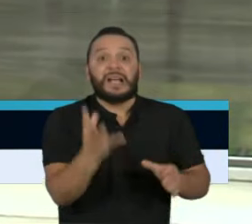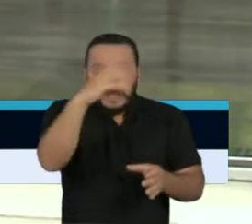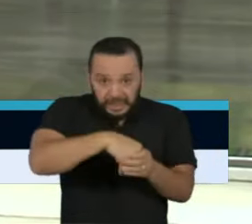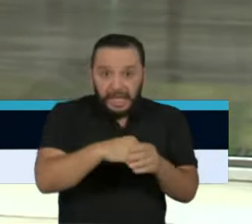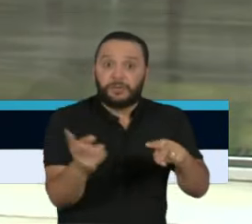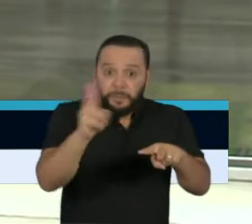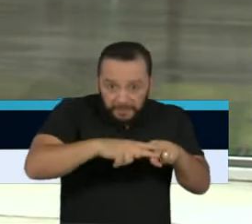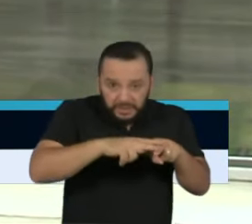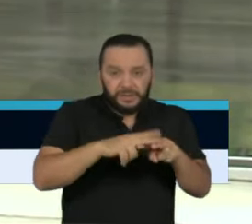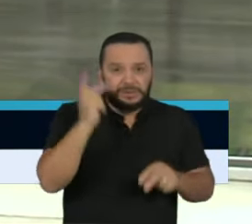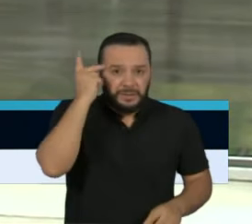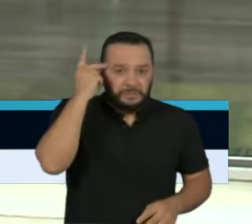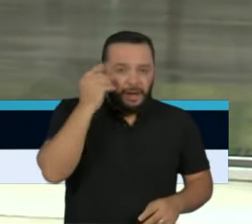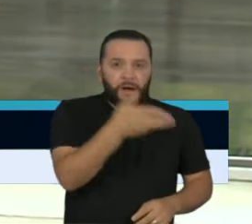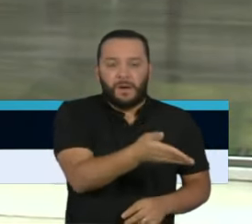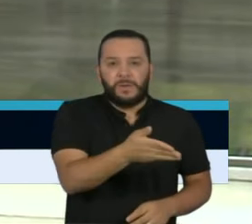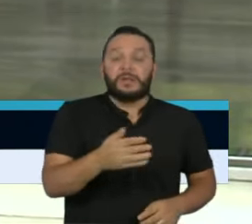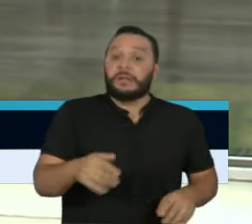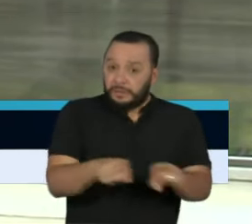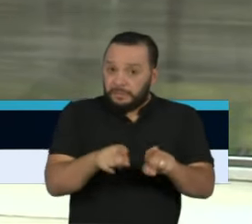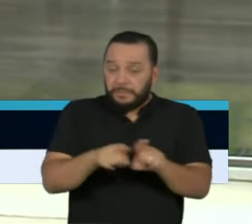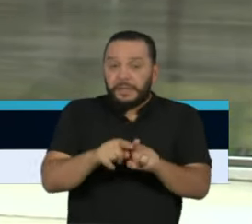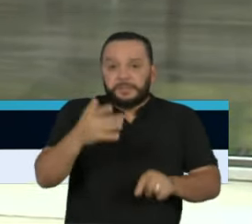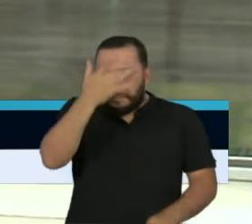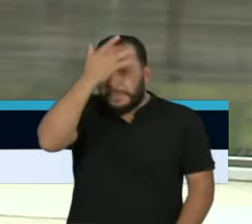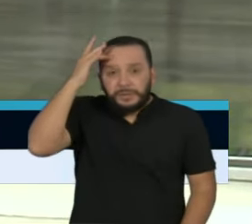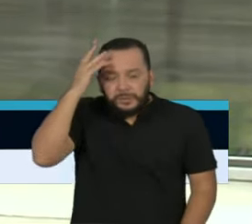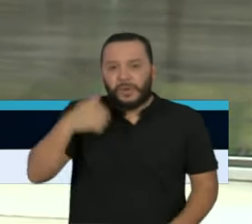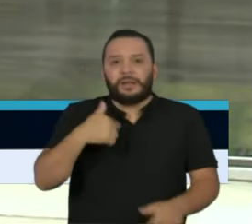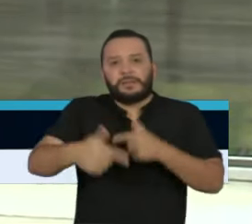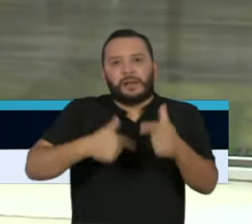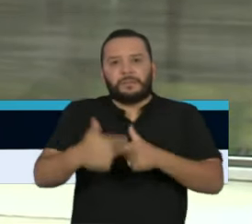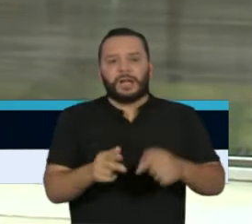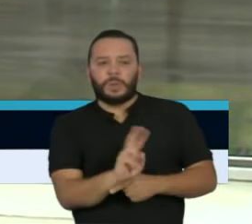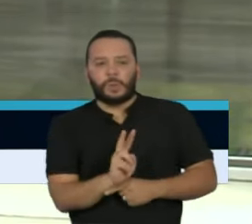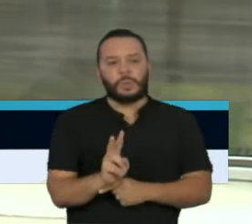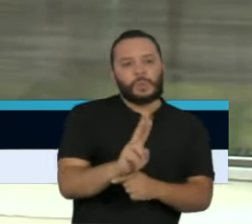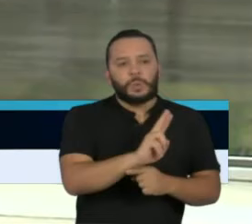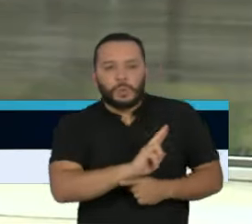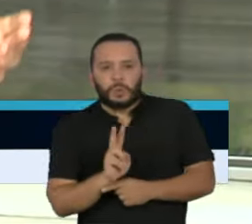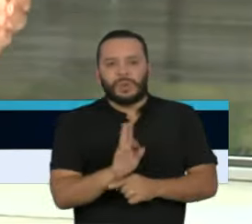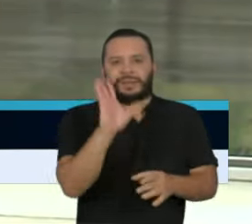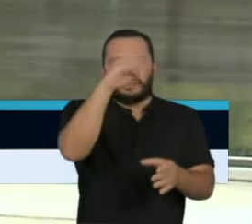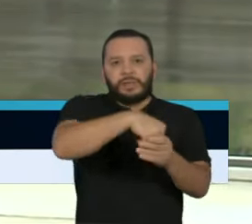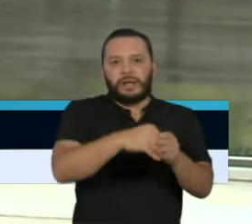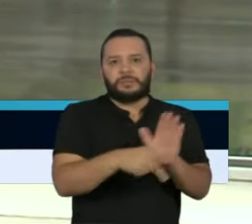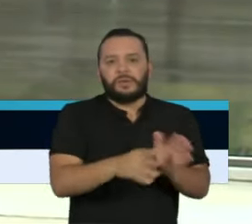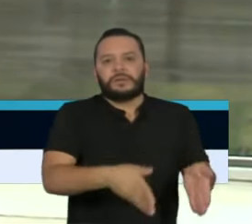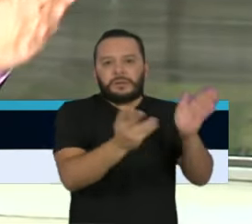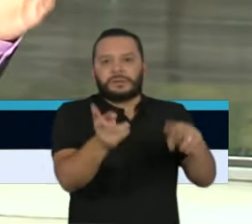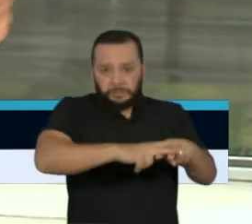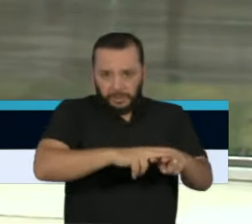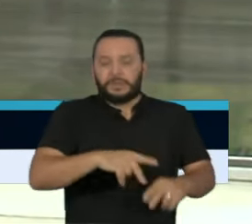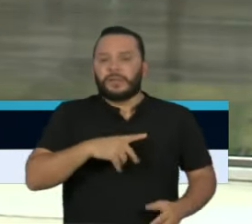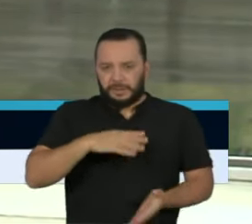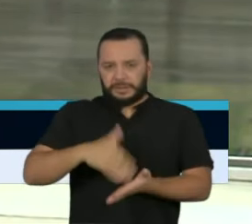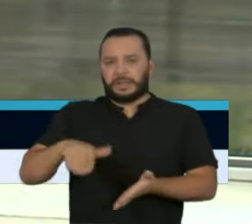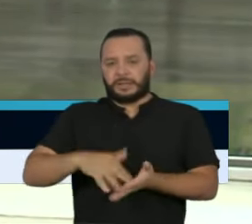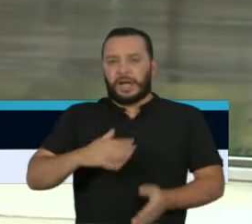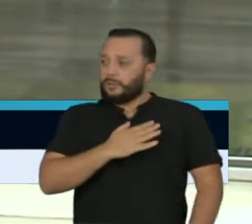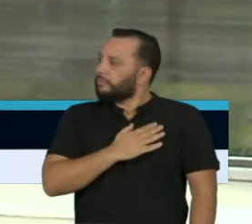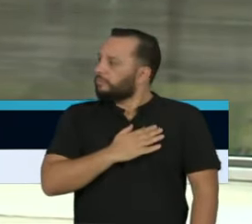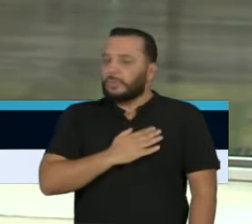Paulo, aqueles que são agentes prisionais, o secretário do sistema prisional que está aqui presente, o Coronel